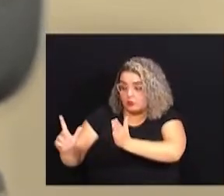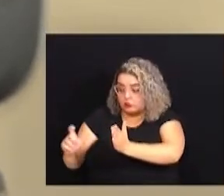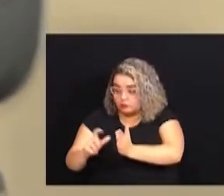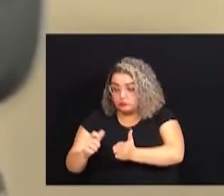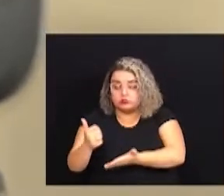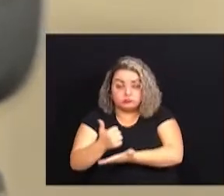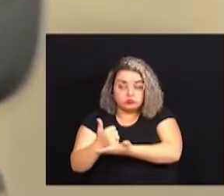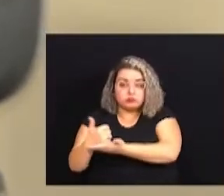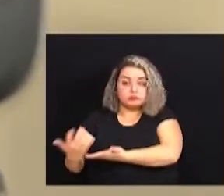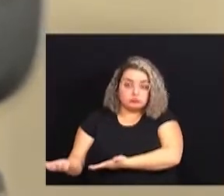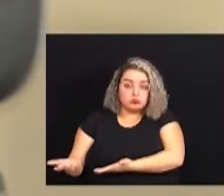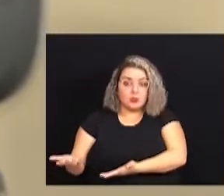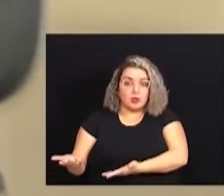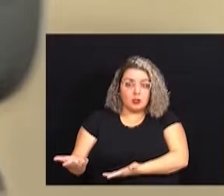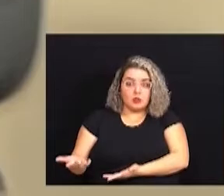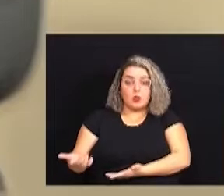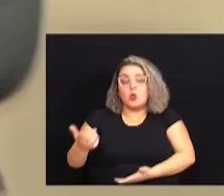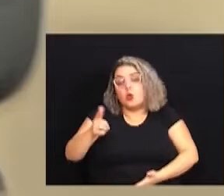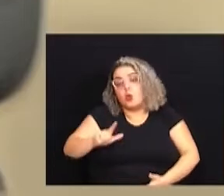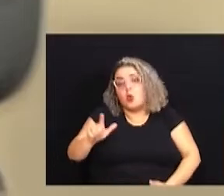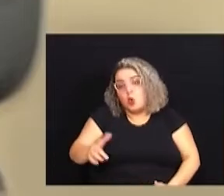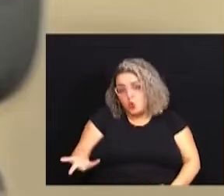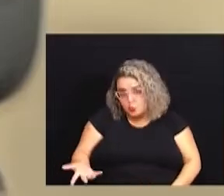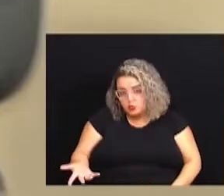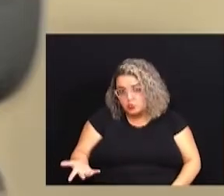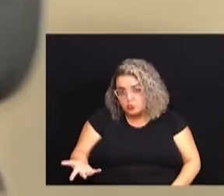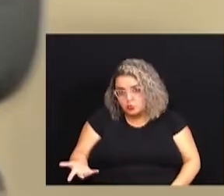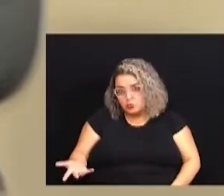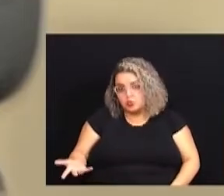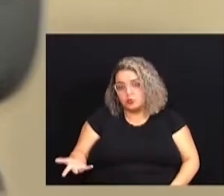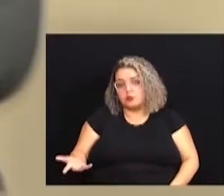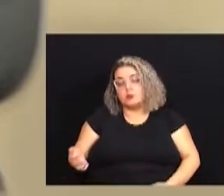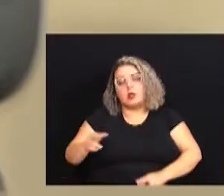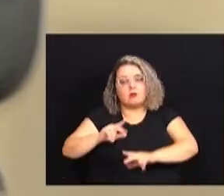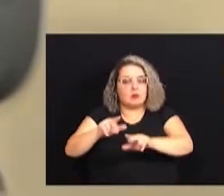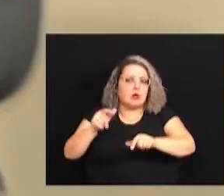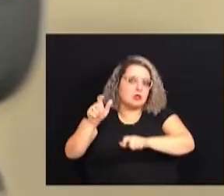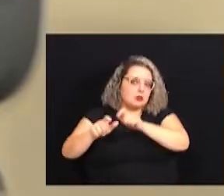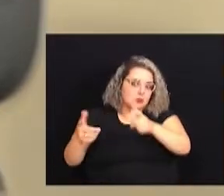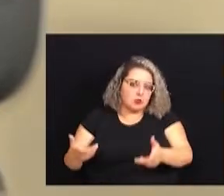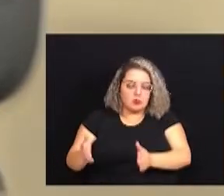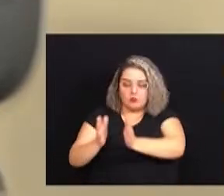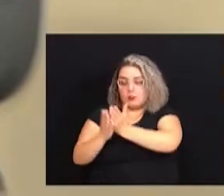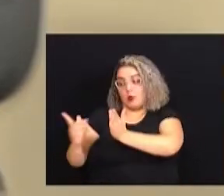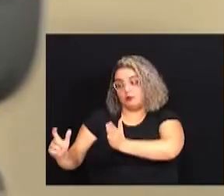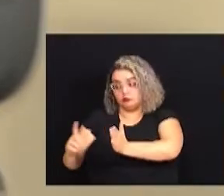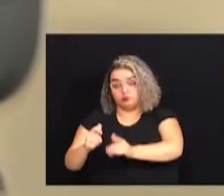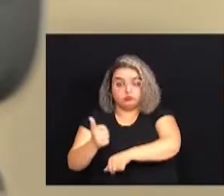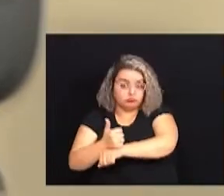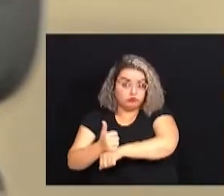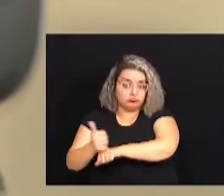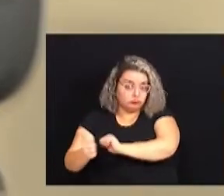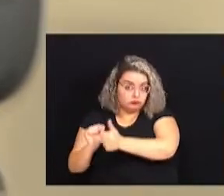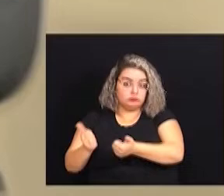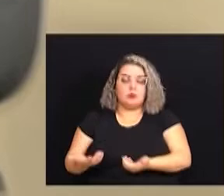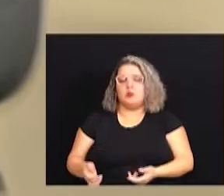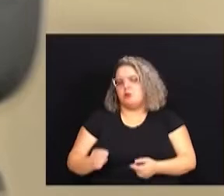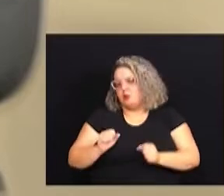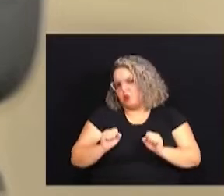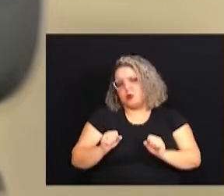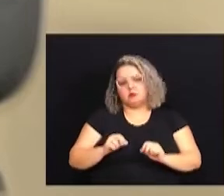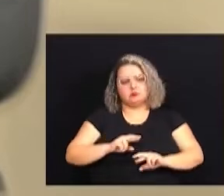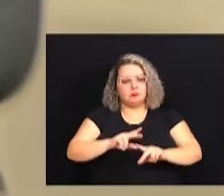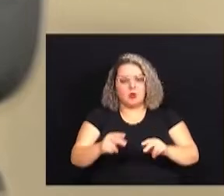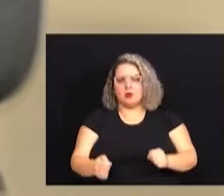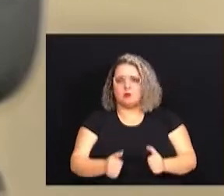que custa um álbum de figura, né? Claro que, de novo, para muita gente, comprar um álbum de figurinha pode trazer um